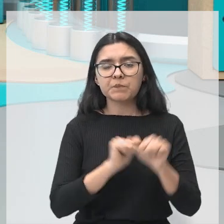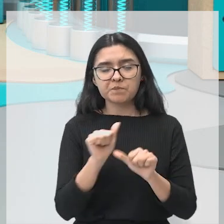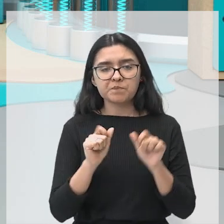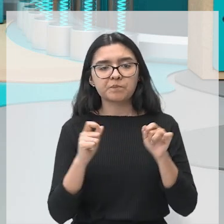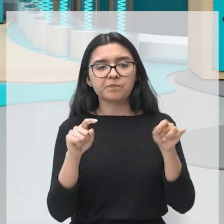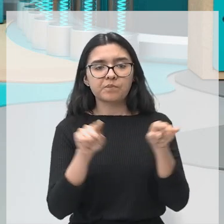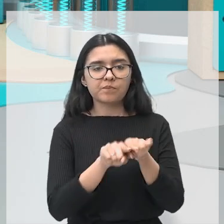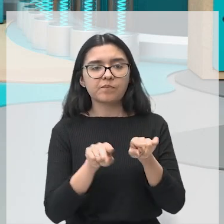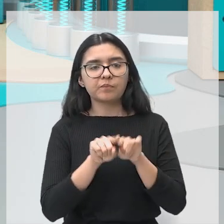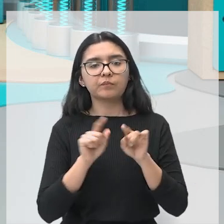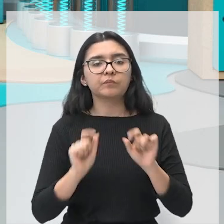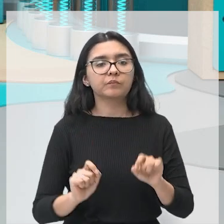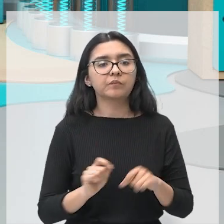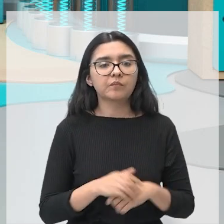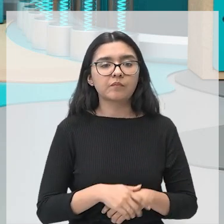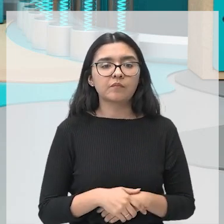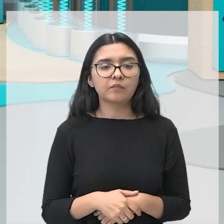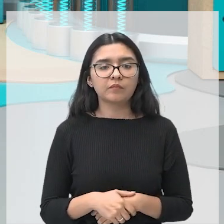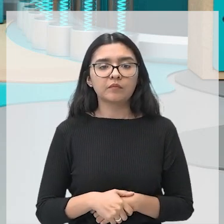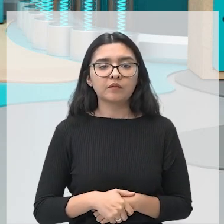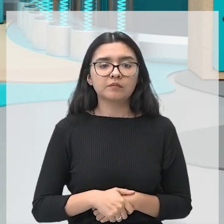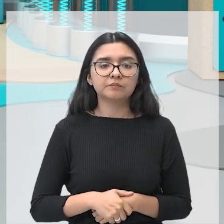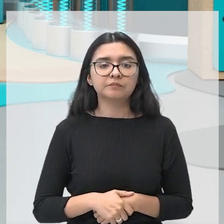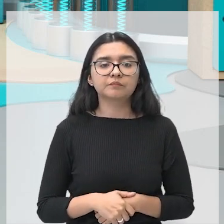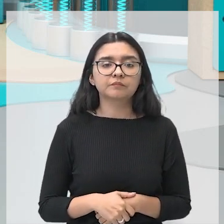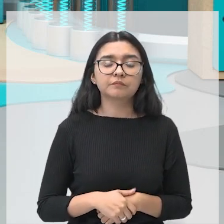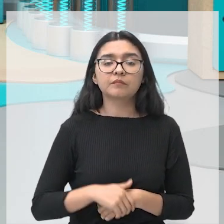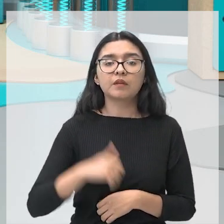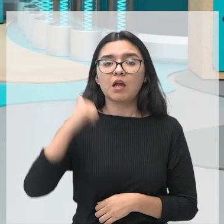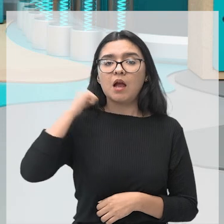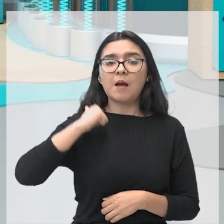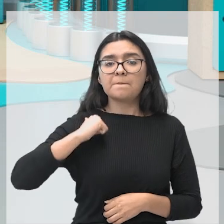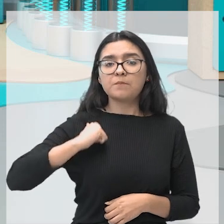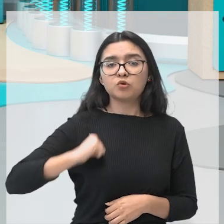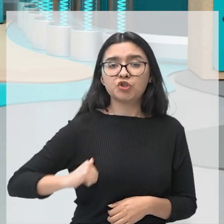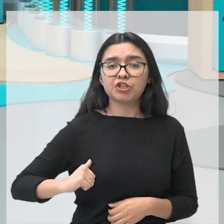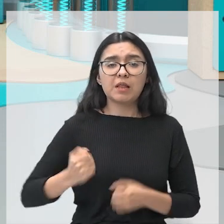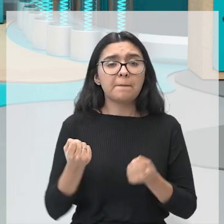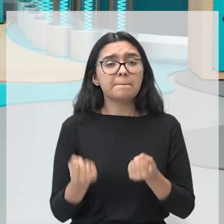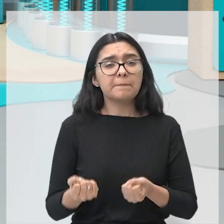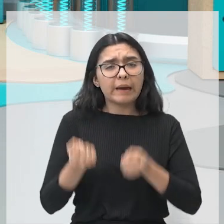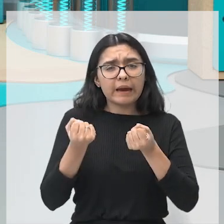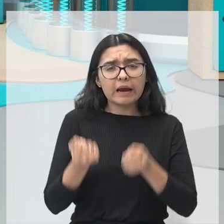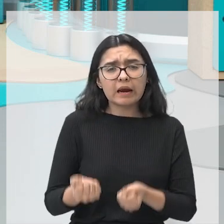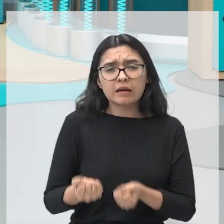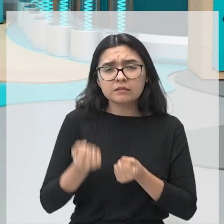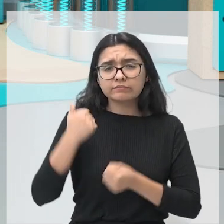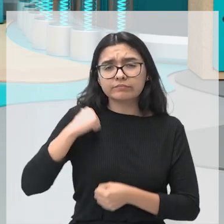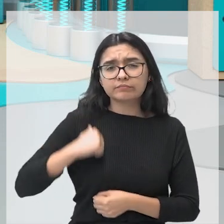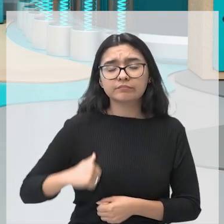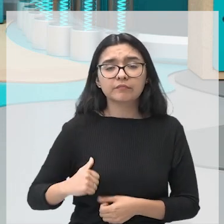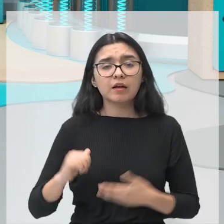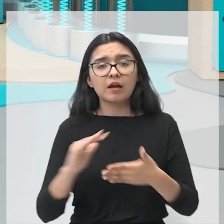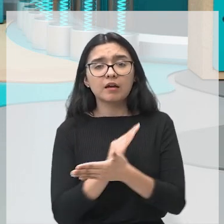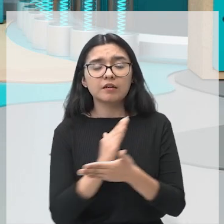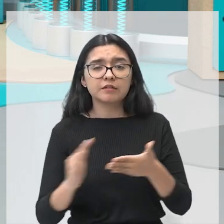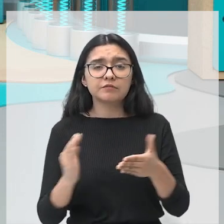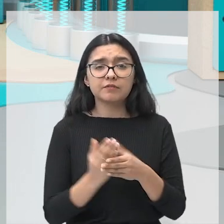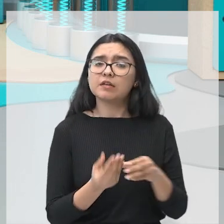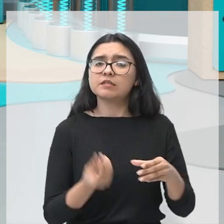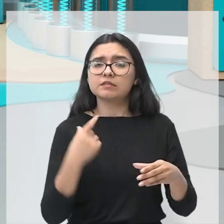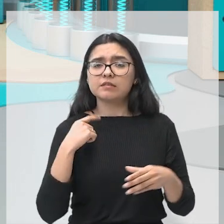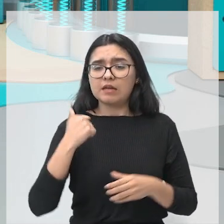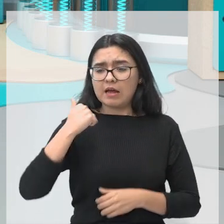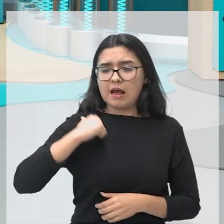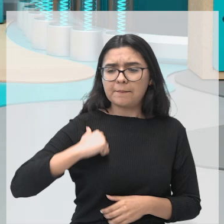também a ação de carregar peso excessivo na mochila. Às vezes, no ímpeto de não esquecer nada